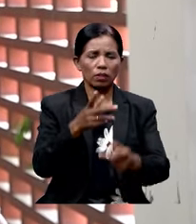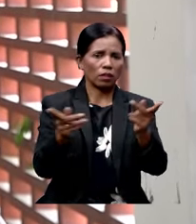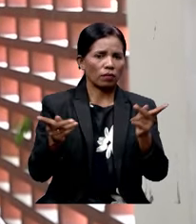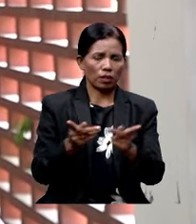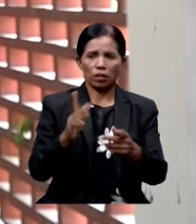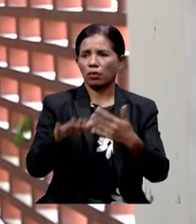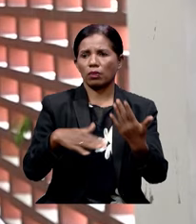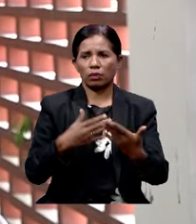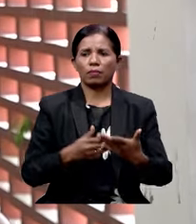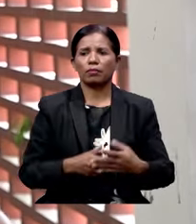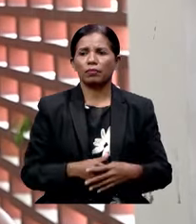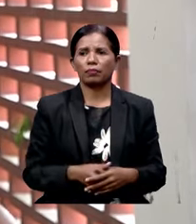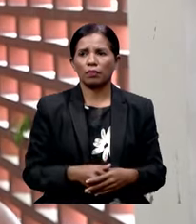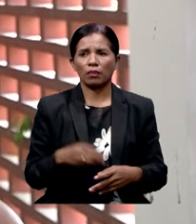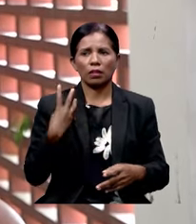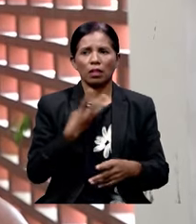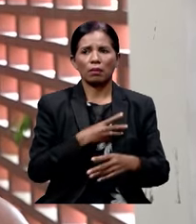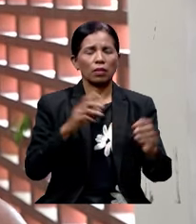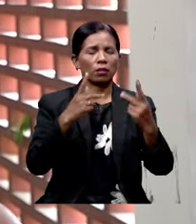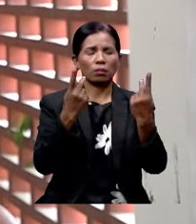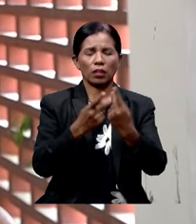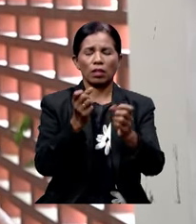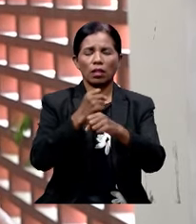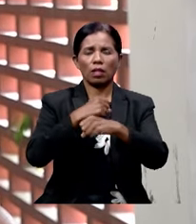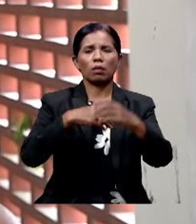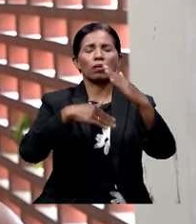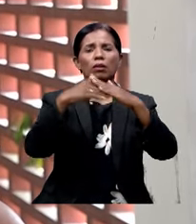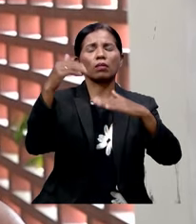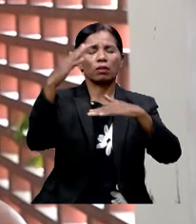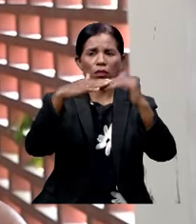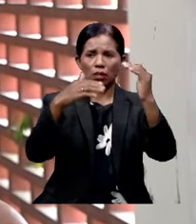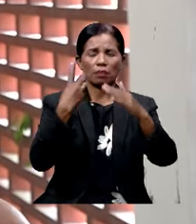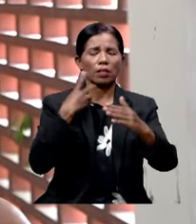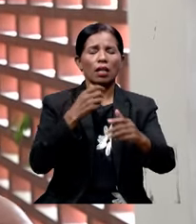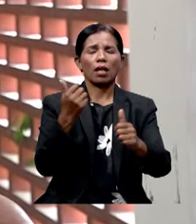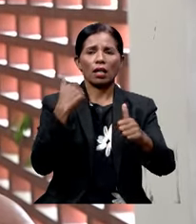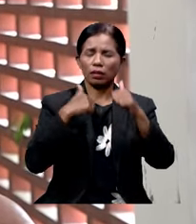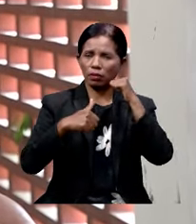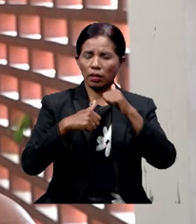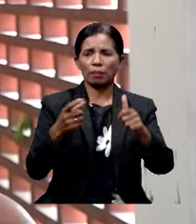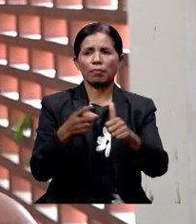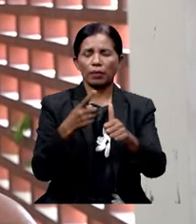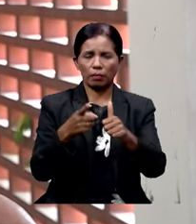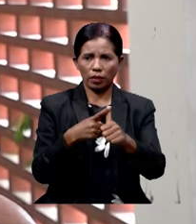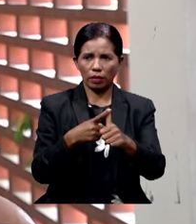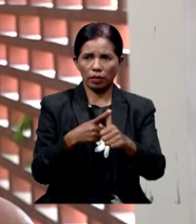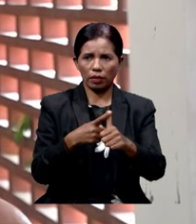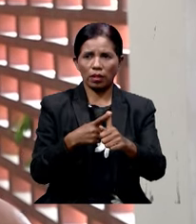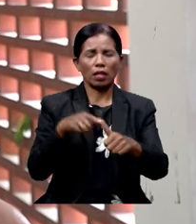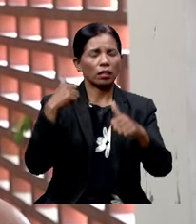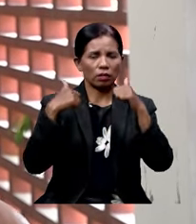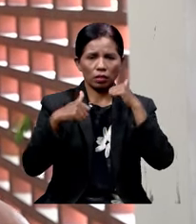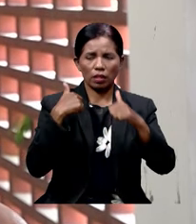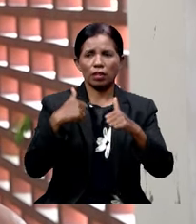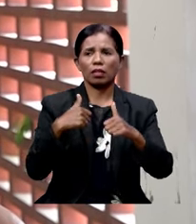todo. E a minha companhia de construção, né? A minha atividade primeiro, né? A minha corbe, activity primeiro,